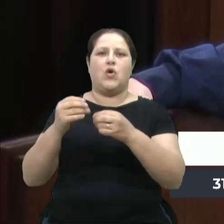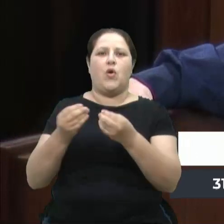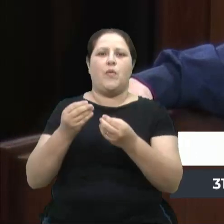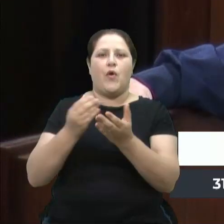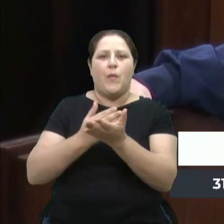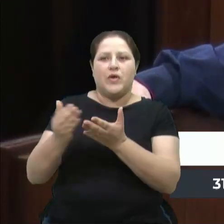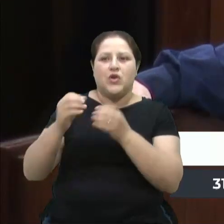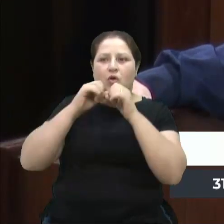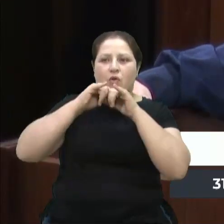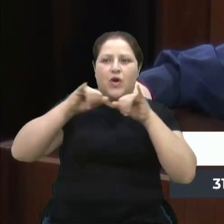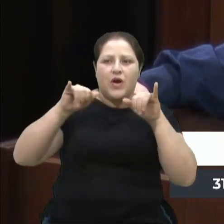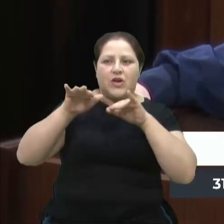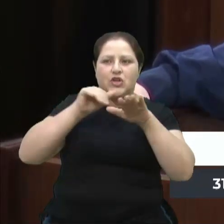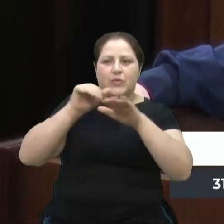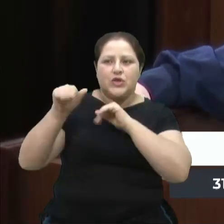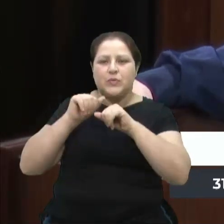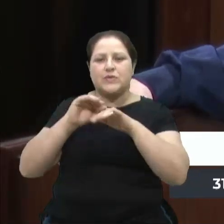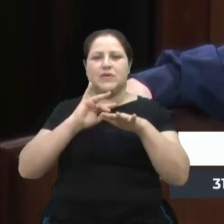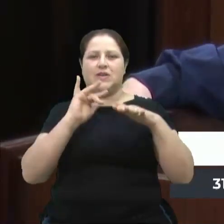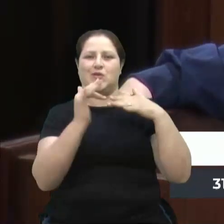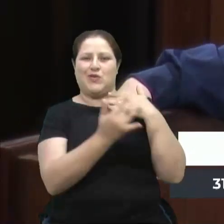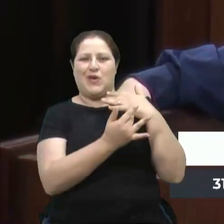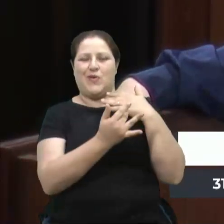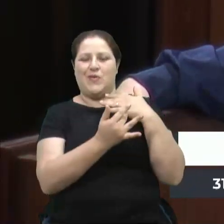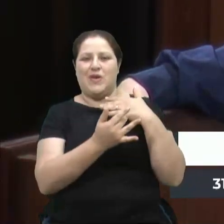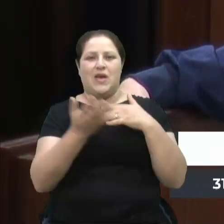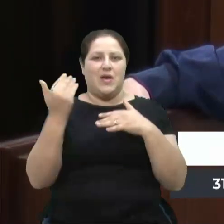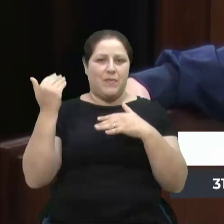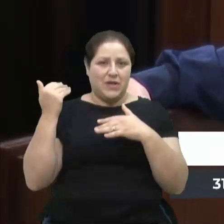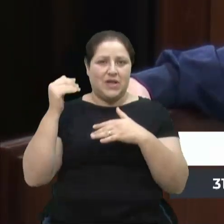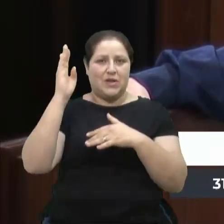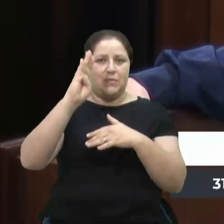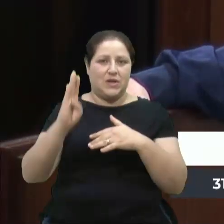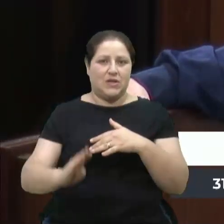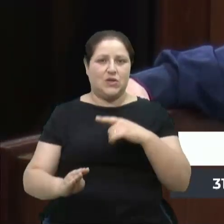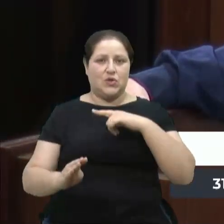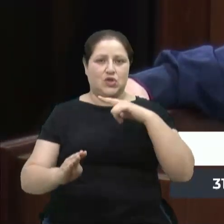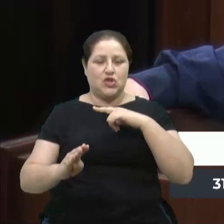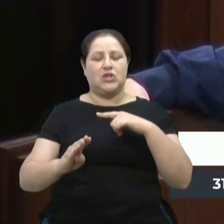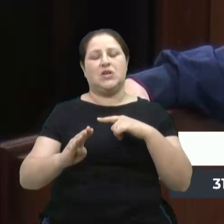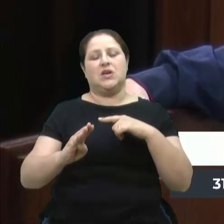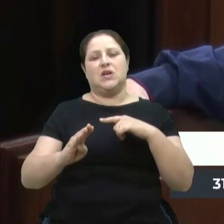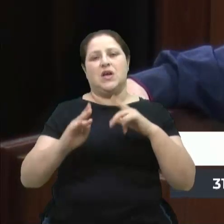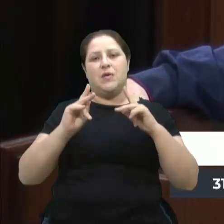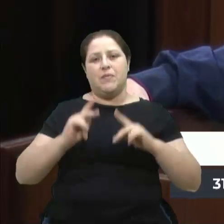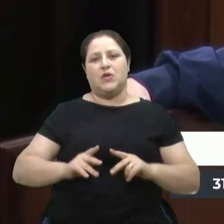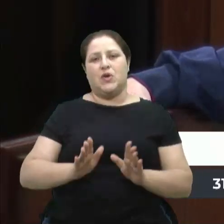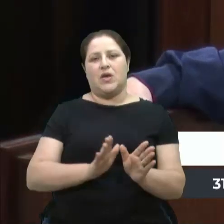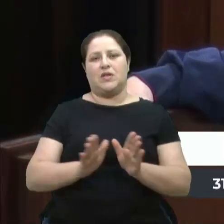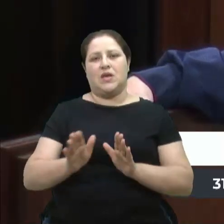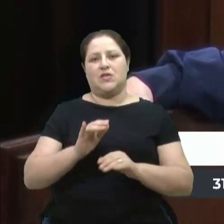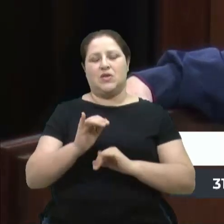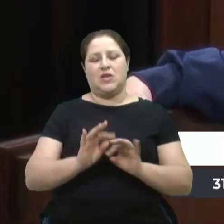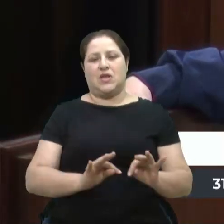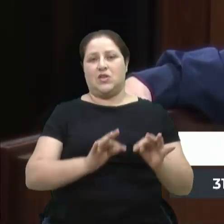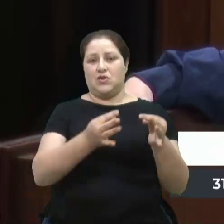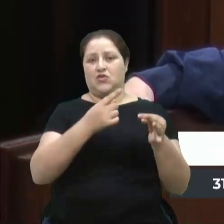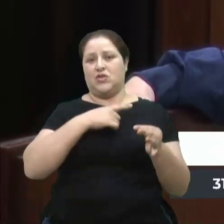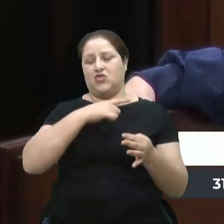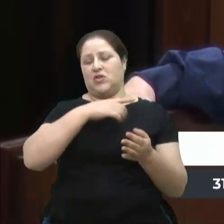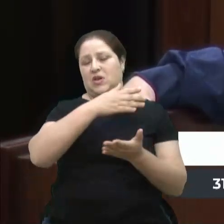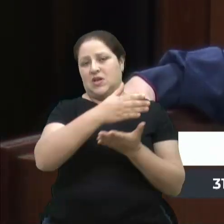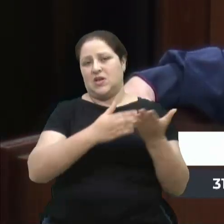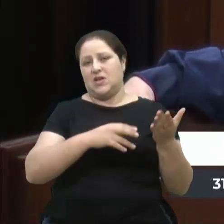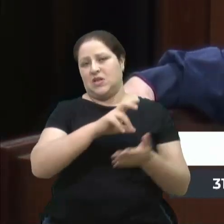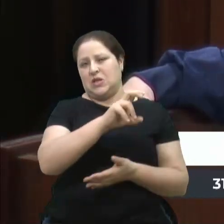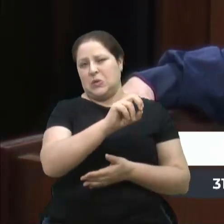sociais. No momento, naquela época, o Brasil tinha cerca de 50% de pessoas com acesso à tecnologia. Era